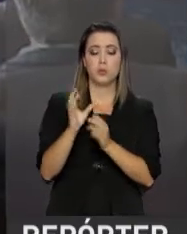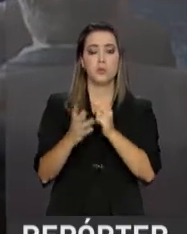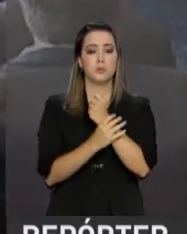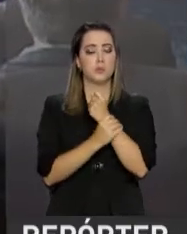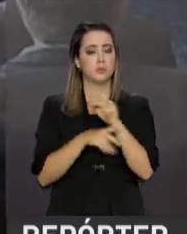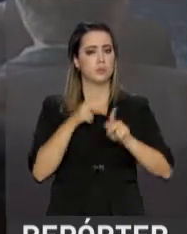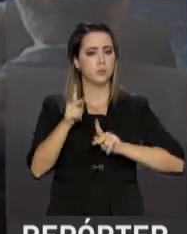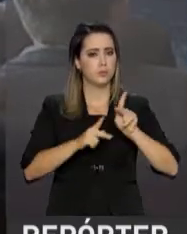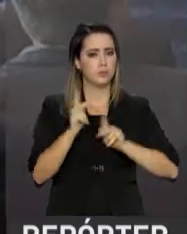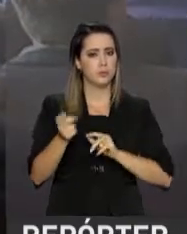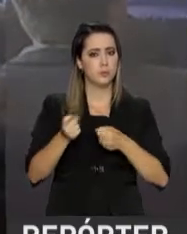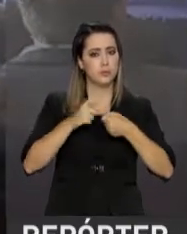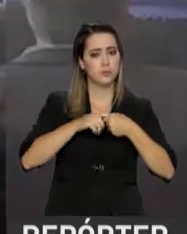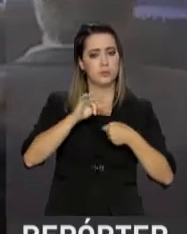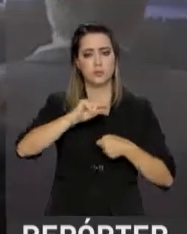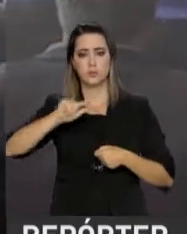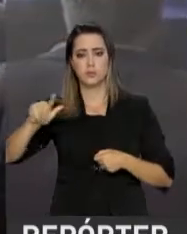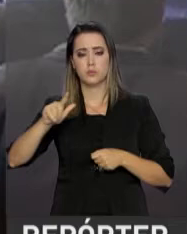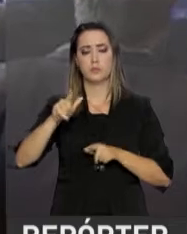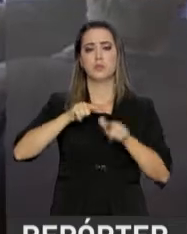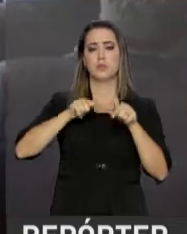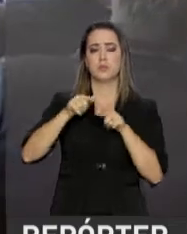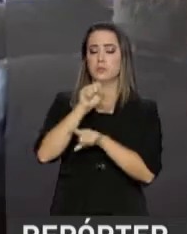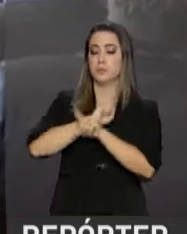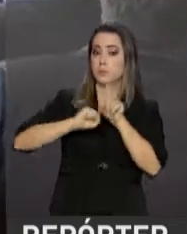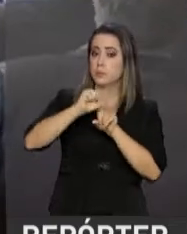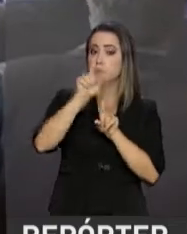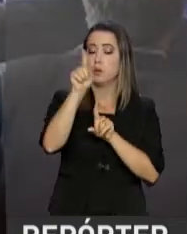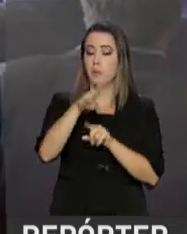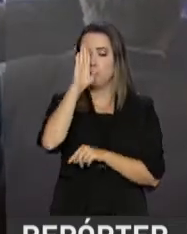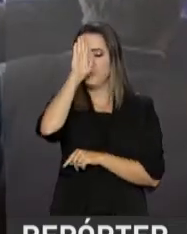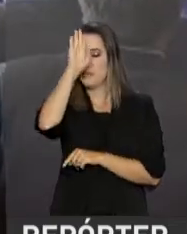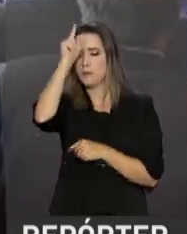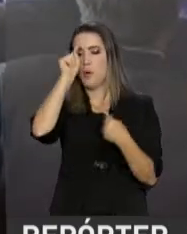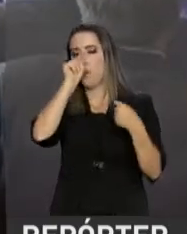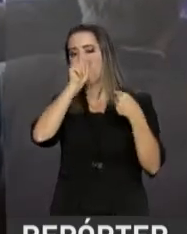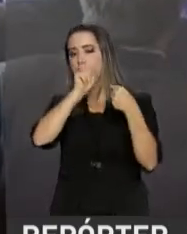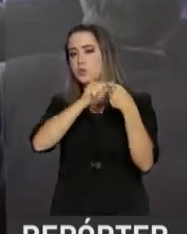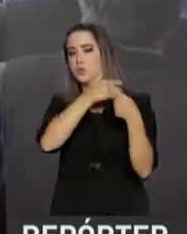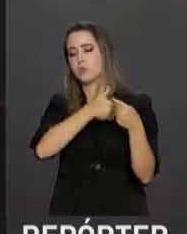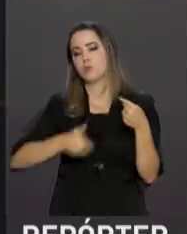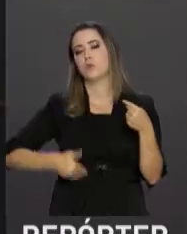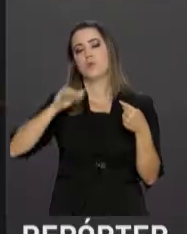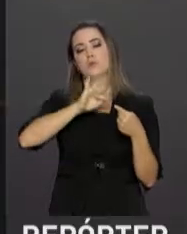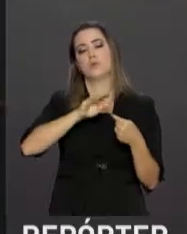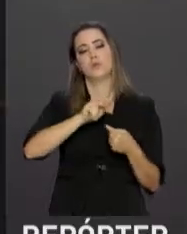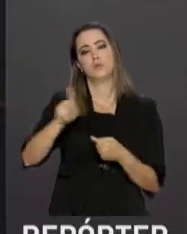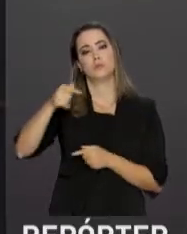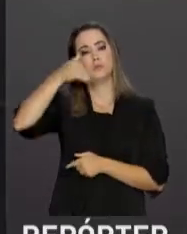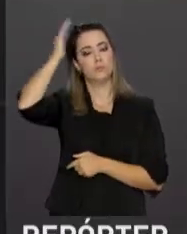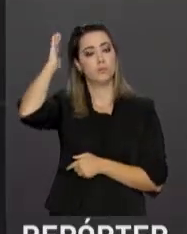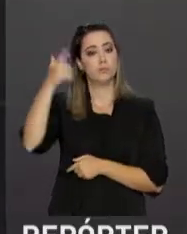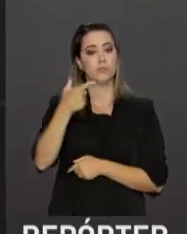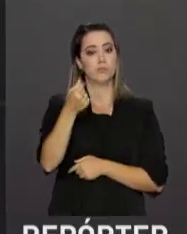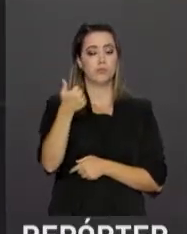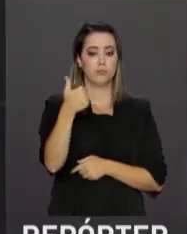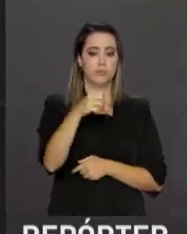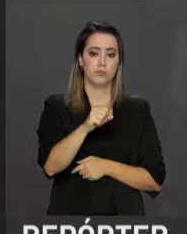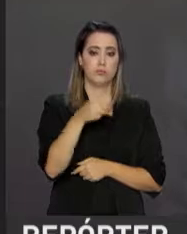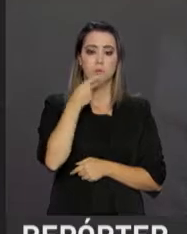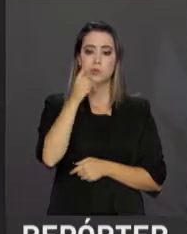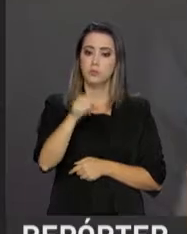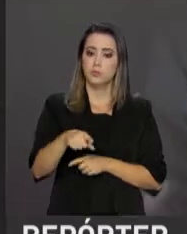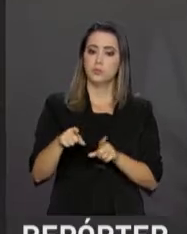fiscal e ações sociais para o rio de janeiro são algumas das prioridades do governo michel temer em 2018 e